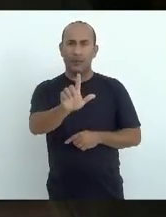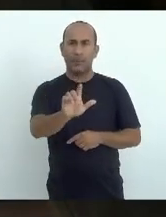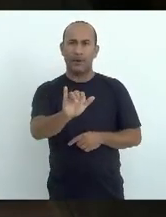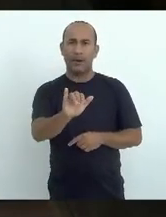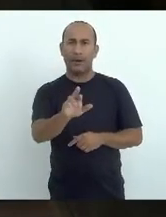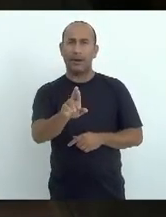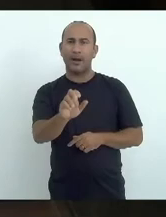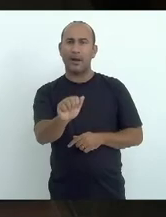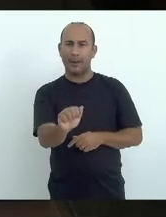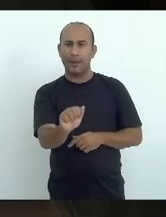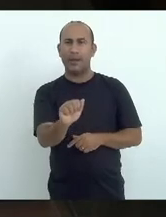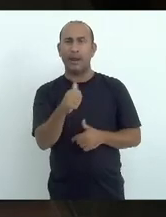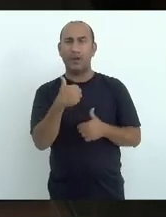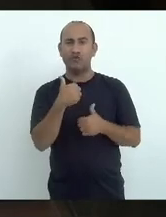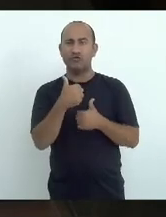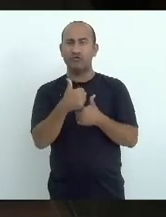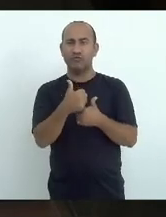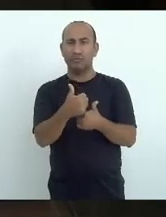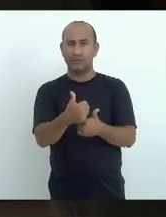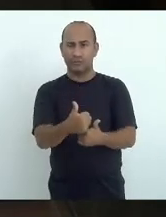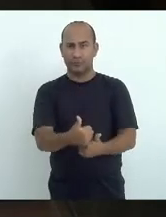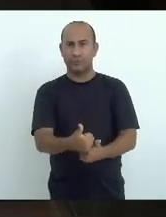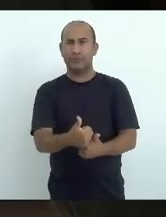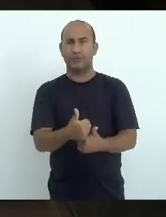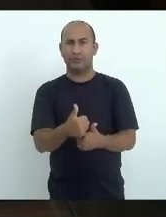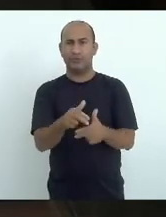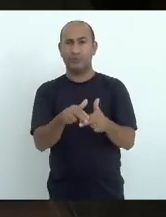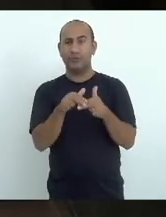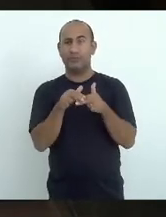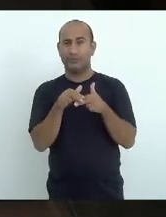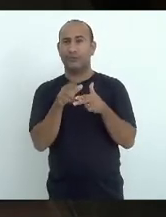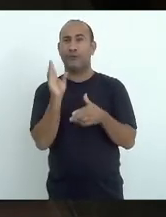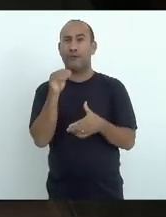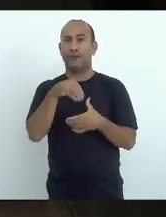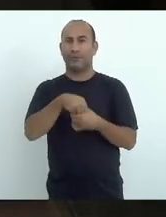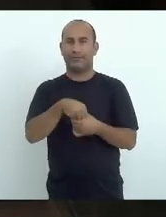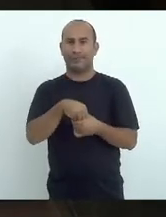botou substitutivo para ser votado.